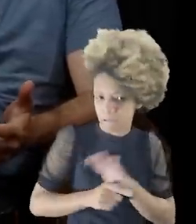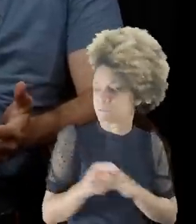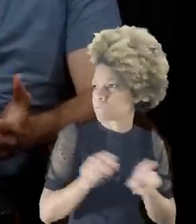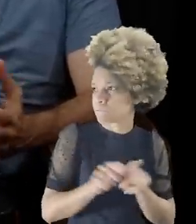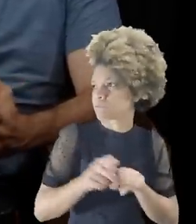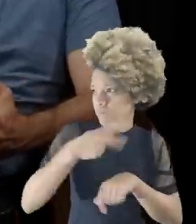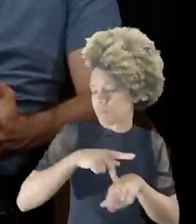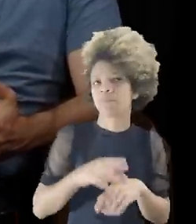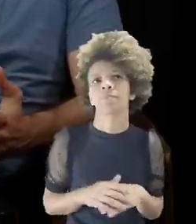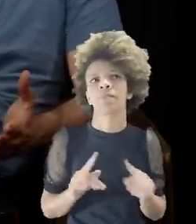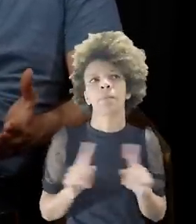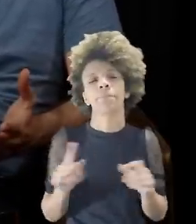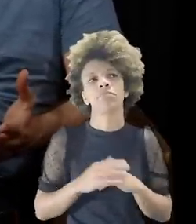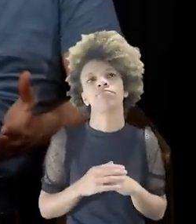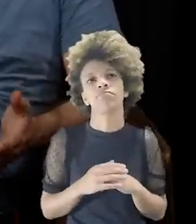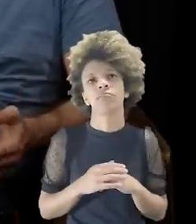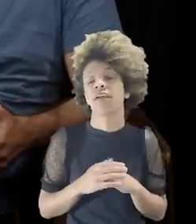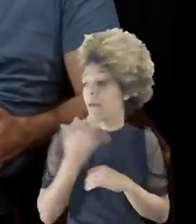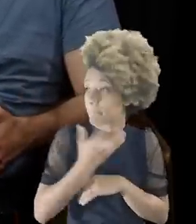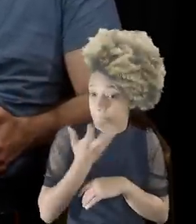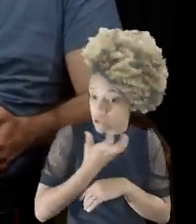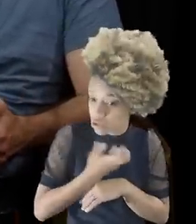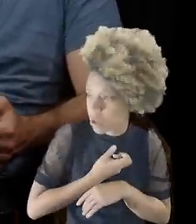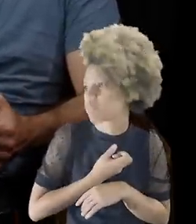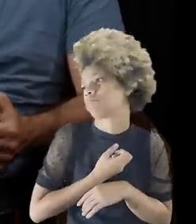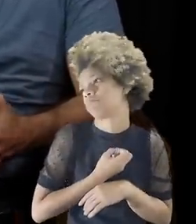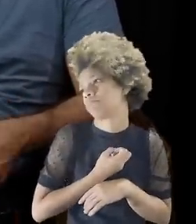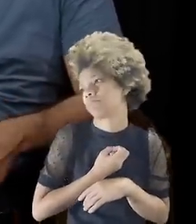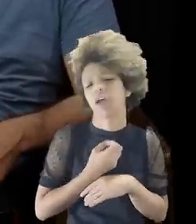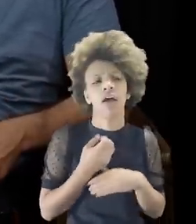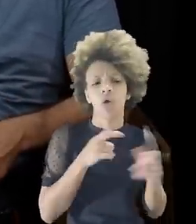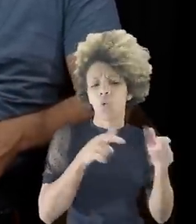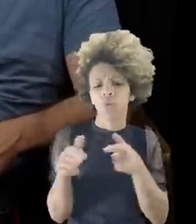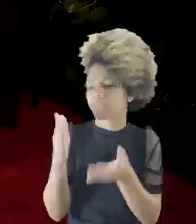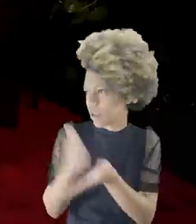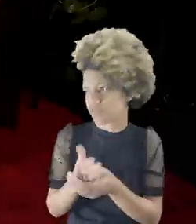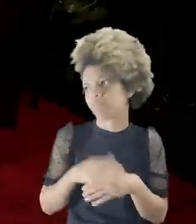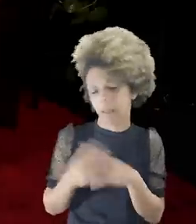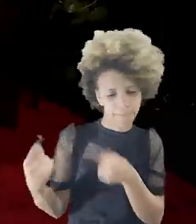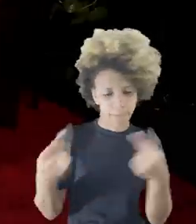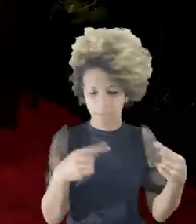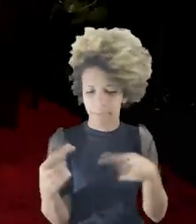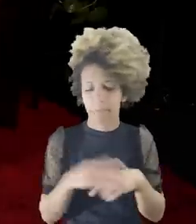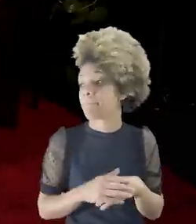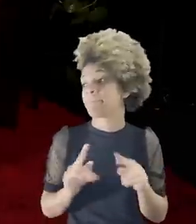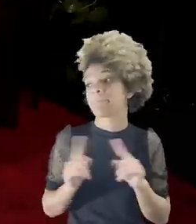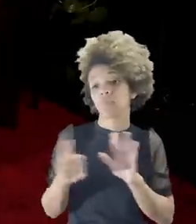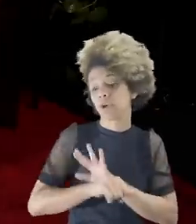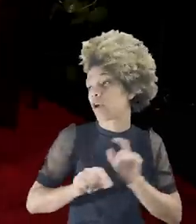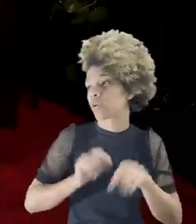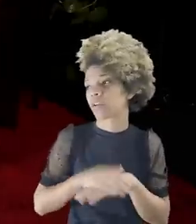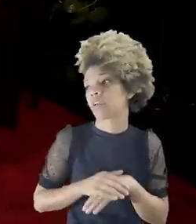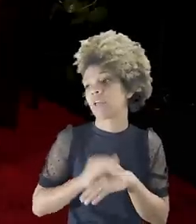muito no país e tal então muita muita gente apaixonada jogando então qualquer lugar você acha uma Rachinha para fazer entendi no pior